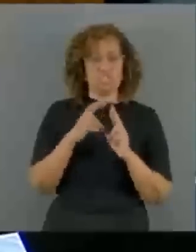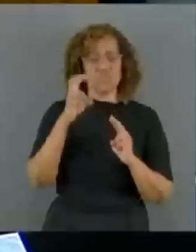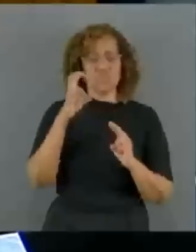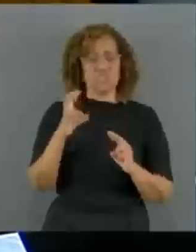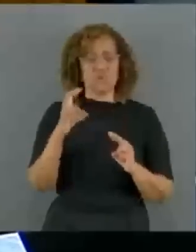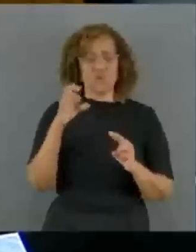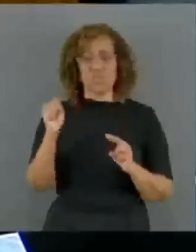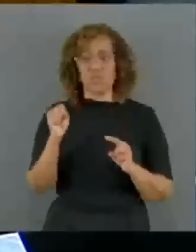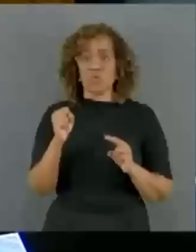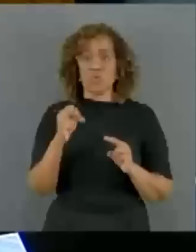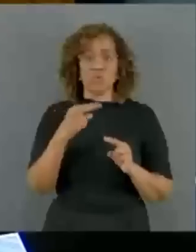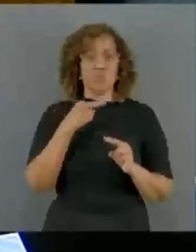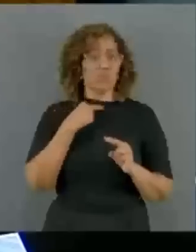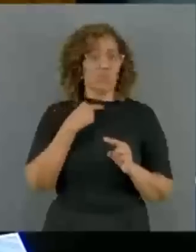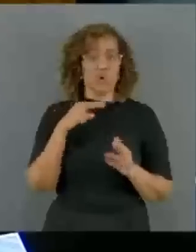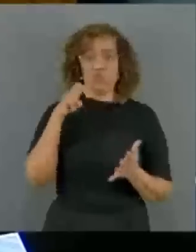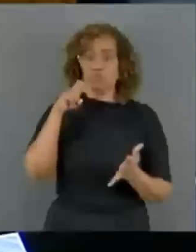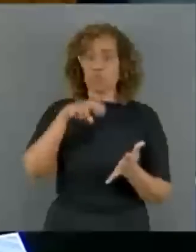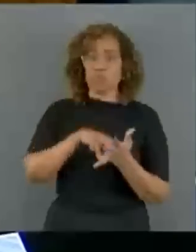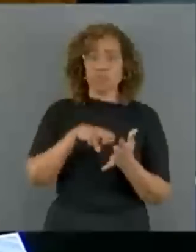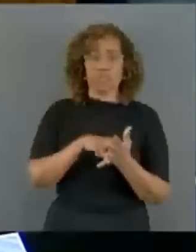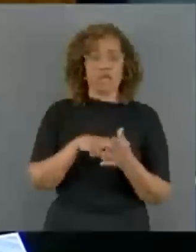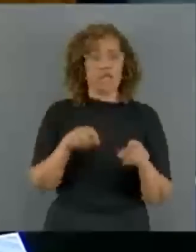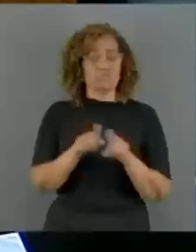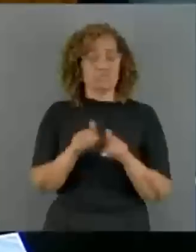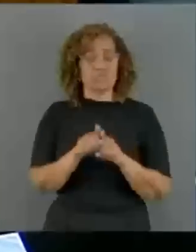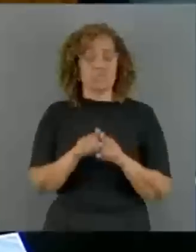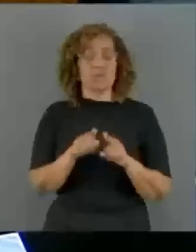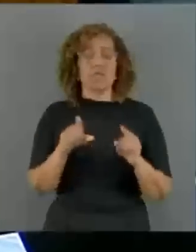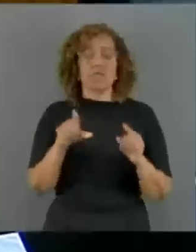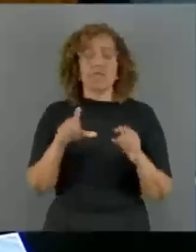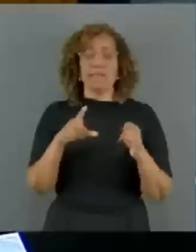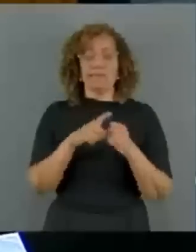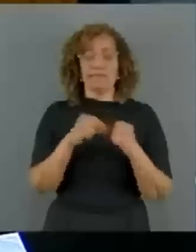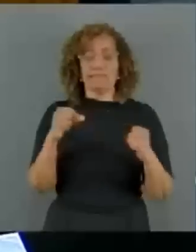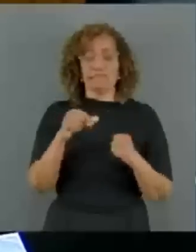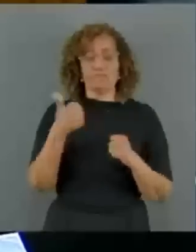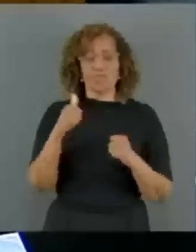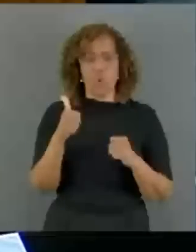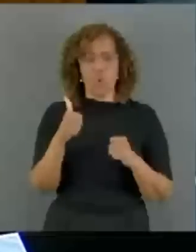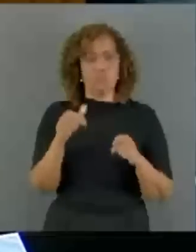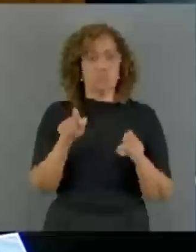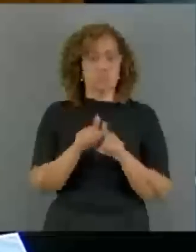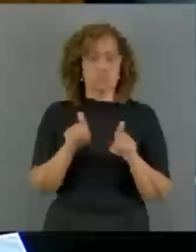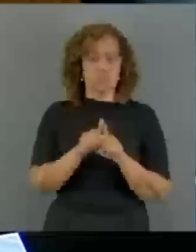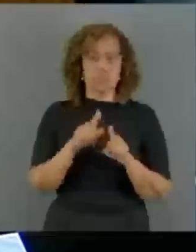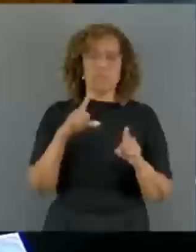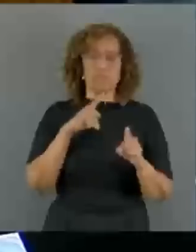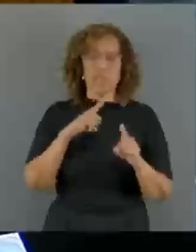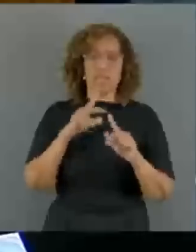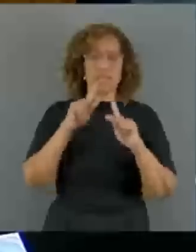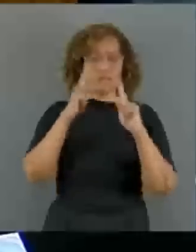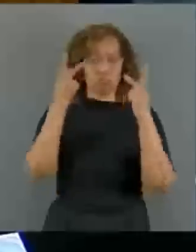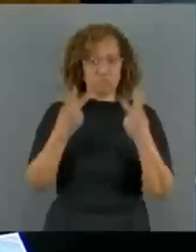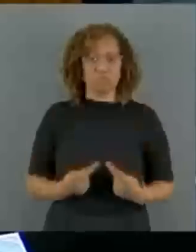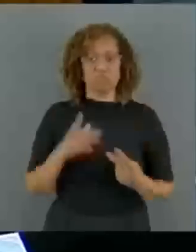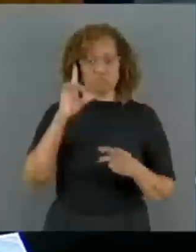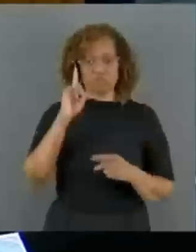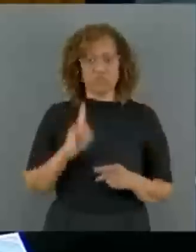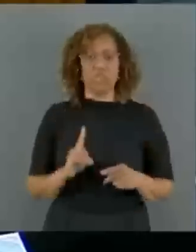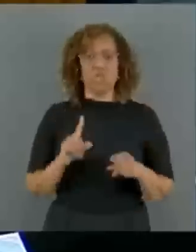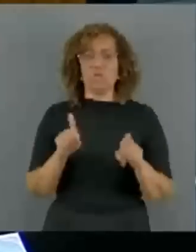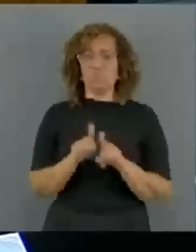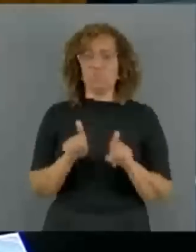julgado de sentença penal condenatória. O artigo 11, 1º, da Declaração Universal de Direitos Humanos, toda pessoa tem que ser julgada por tribunal isento e